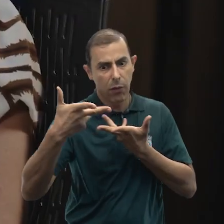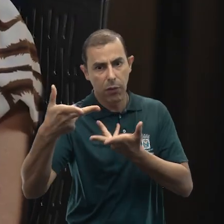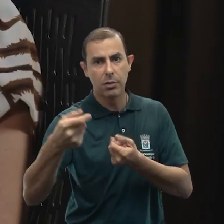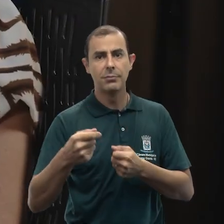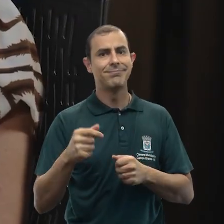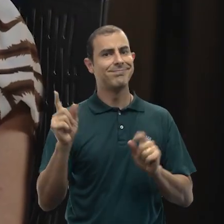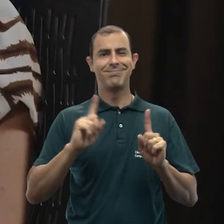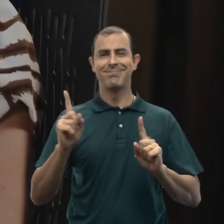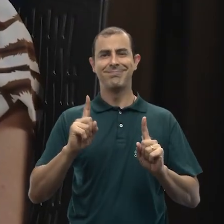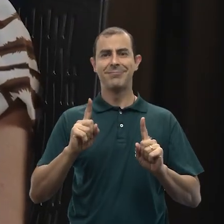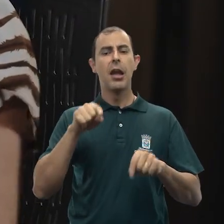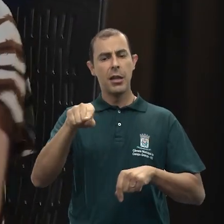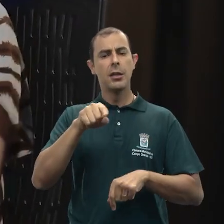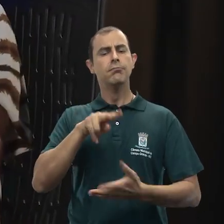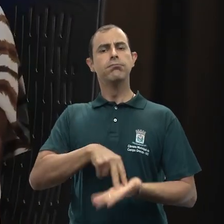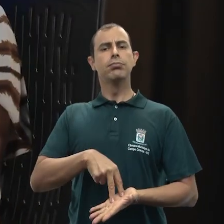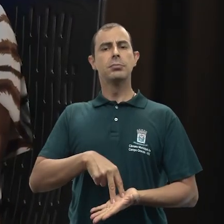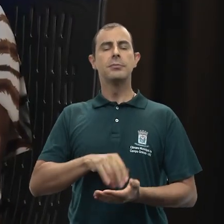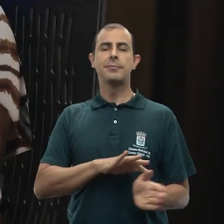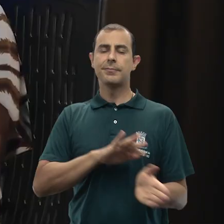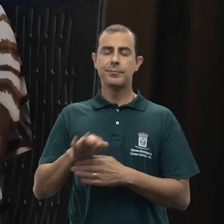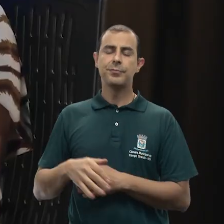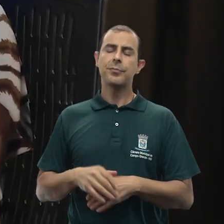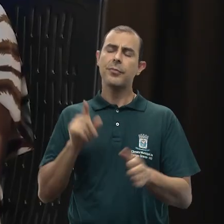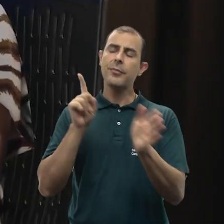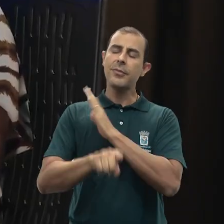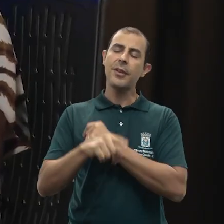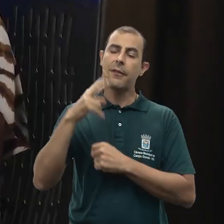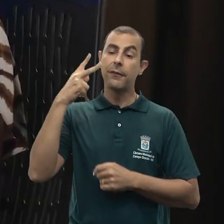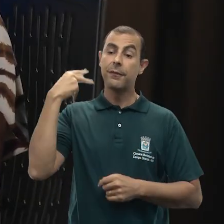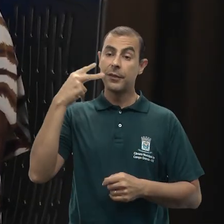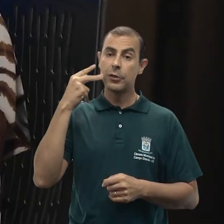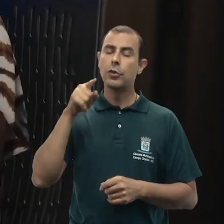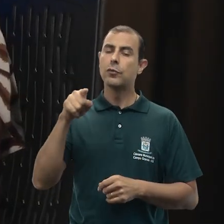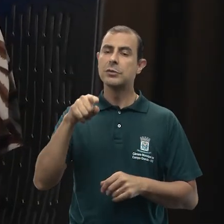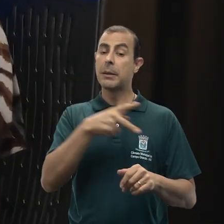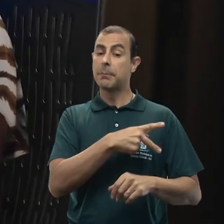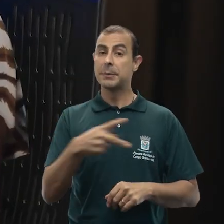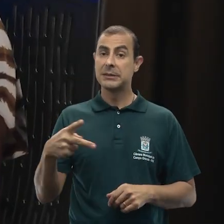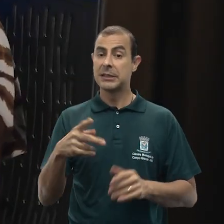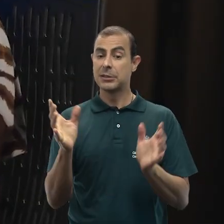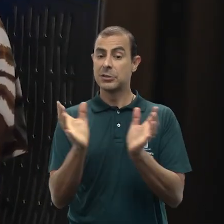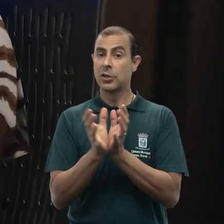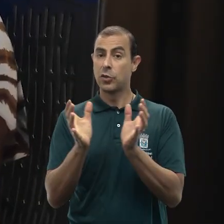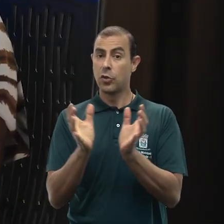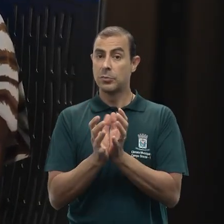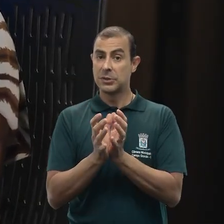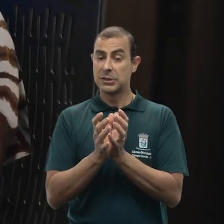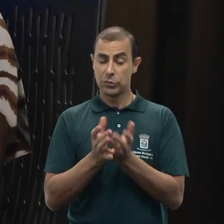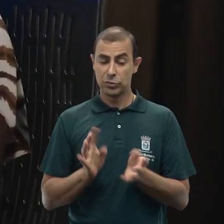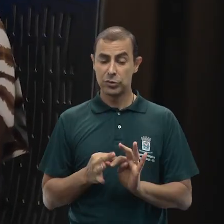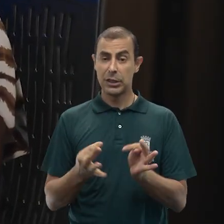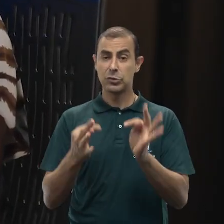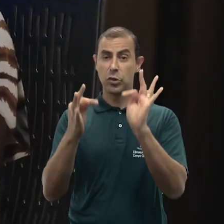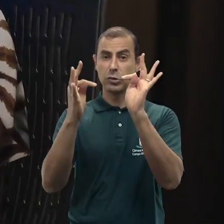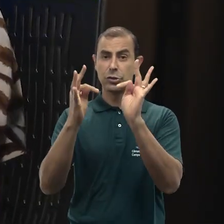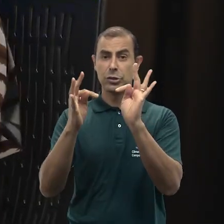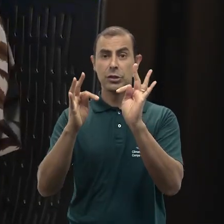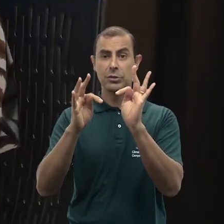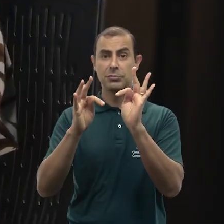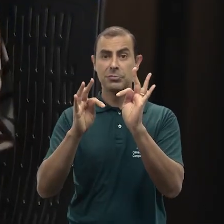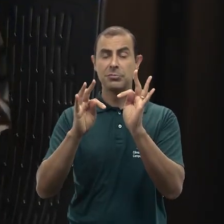Vereador, você é presidente da Comissão de Ciência, o nome é grande, Tecnologia, Inovação,